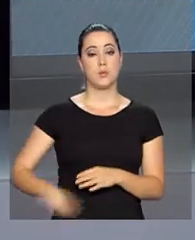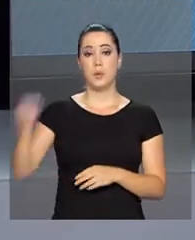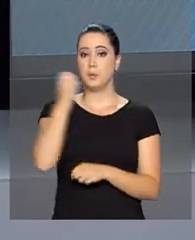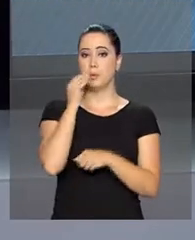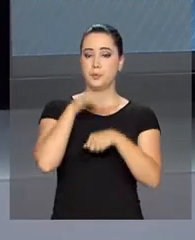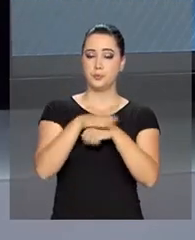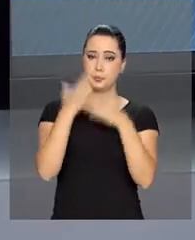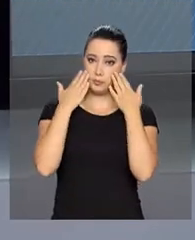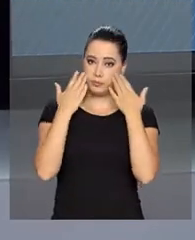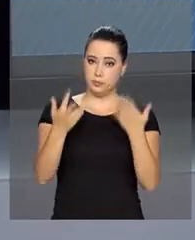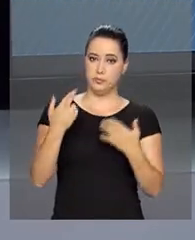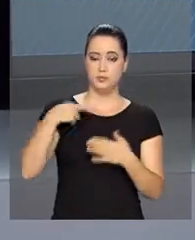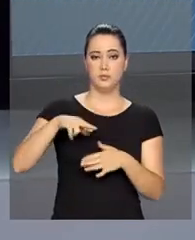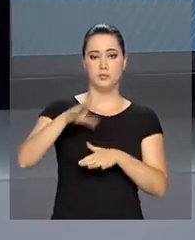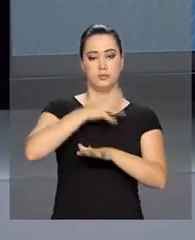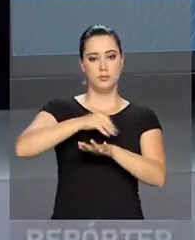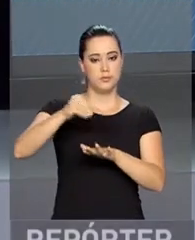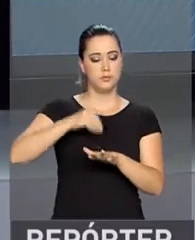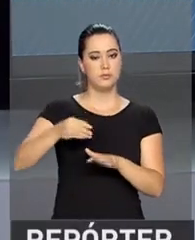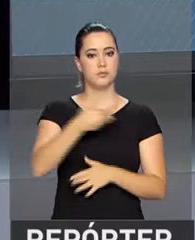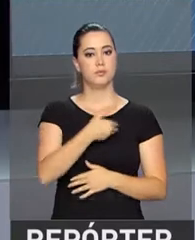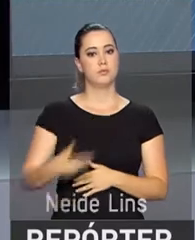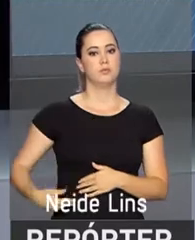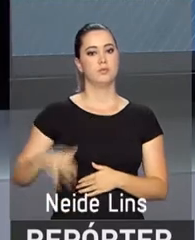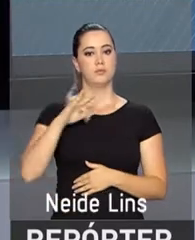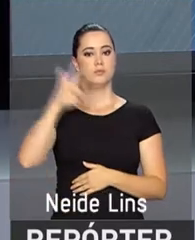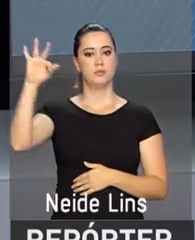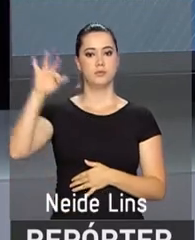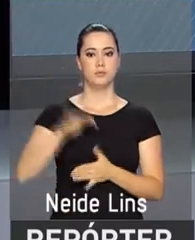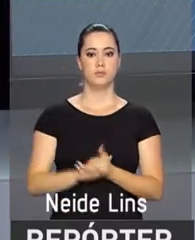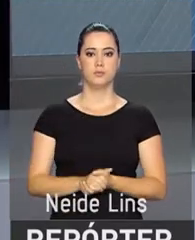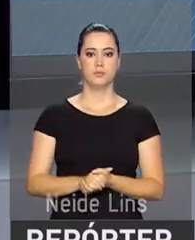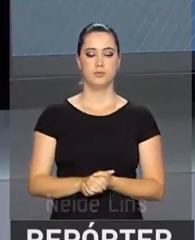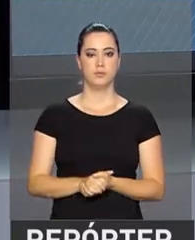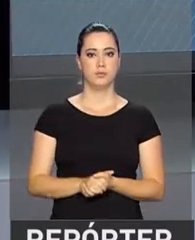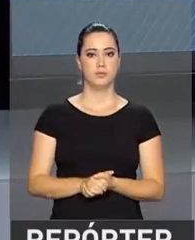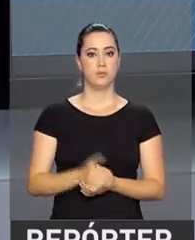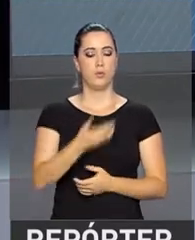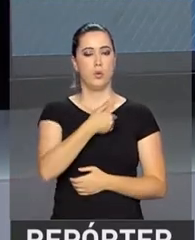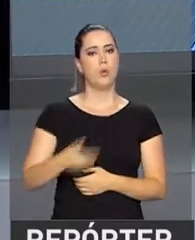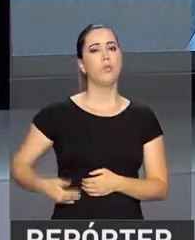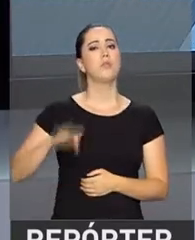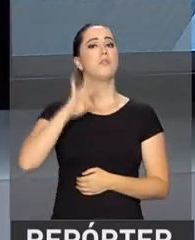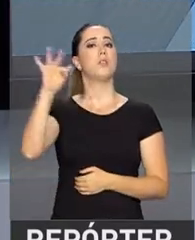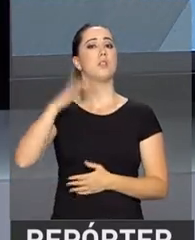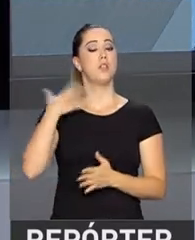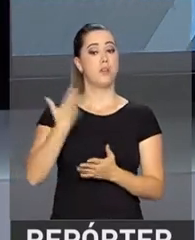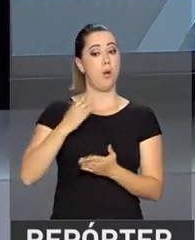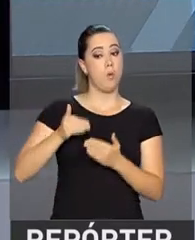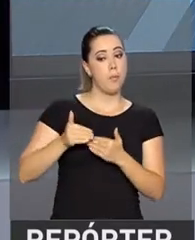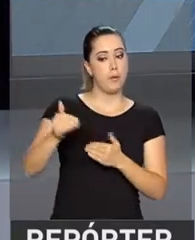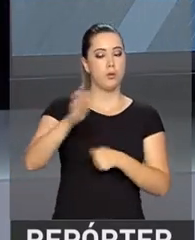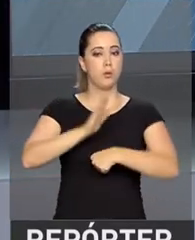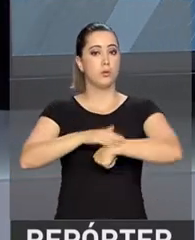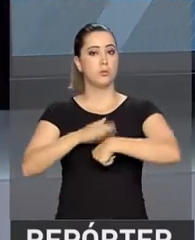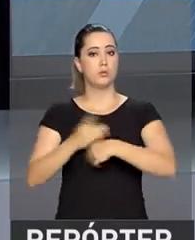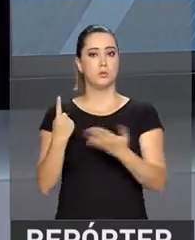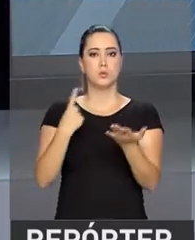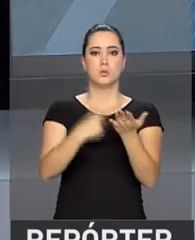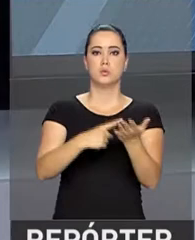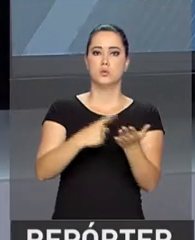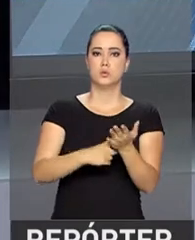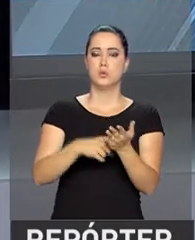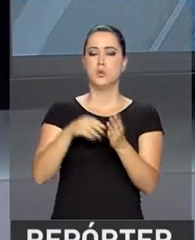Olá, boa noite. No ar, o repórter NBR com as notícias do governo federal. O governo federal prorrogou o prazo de adesão ao